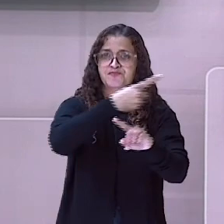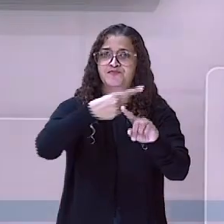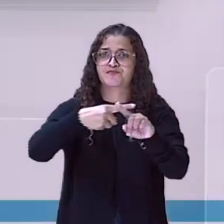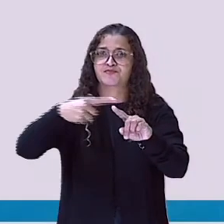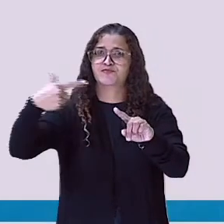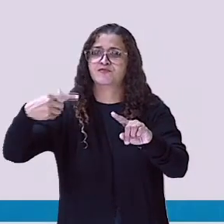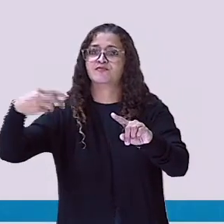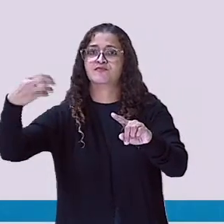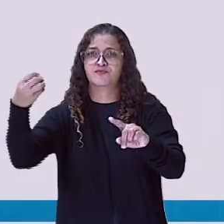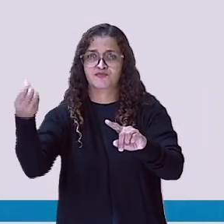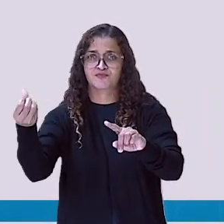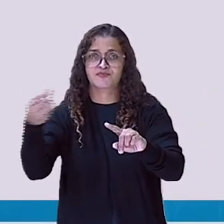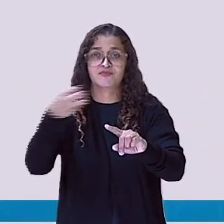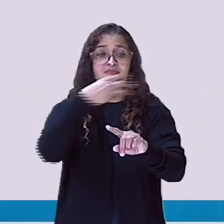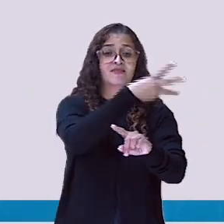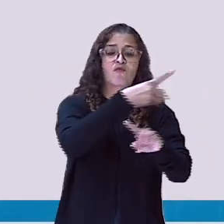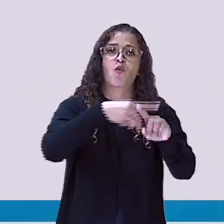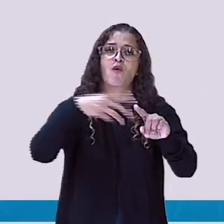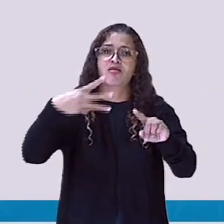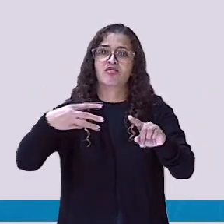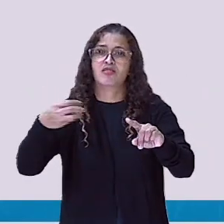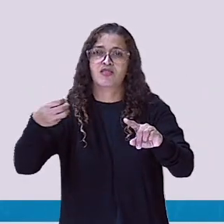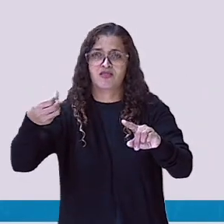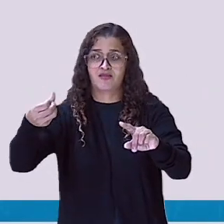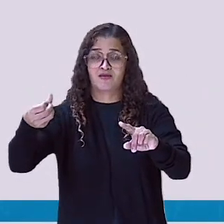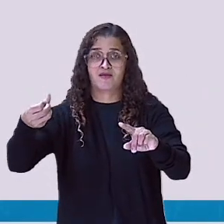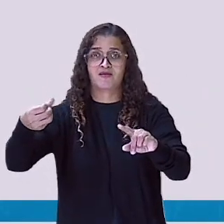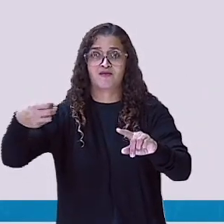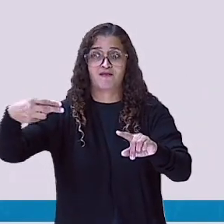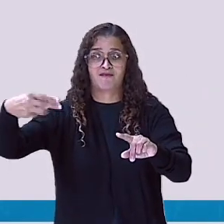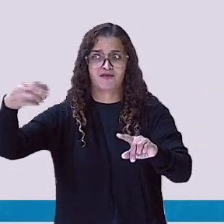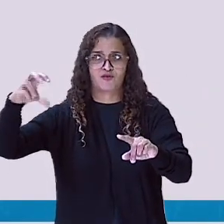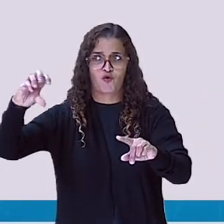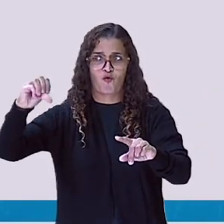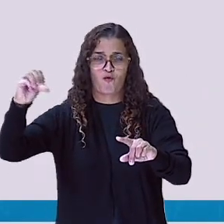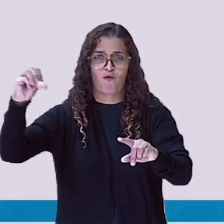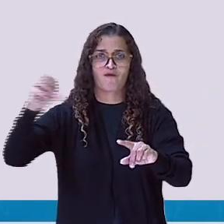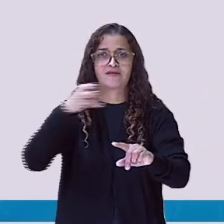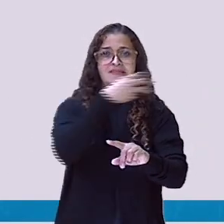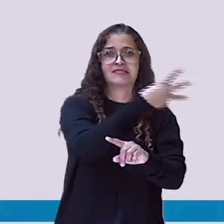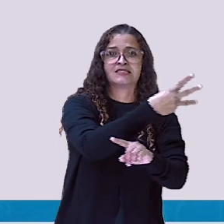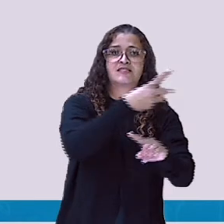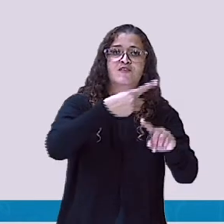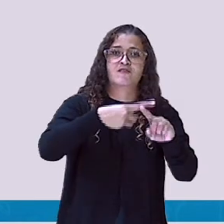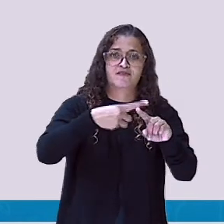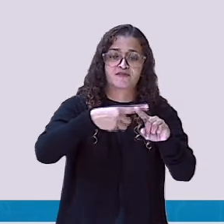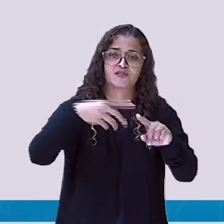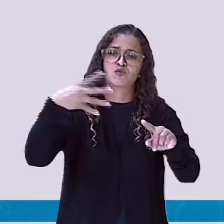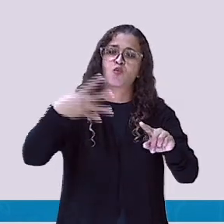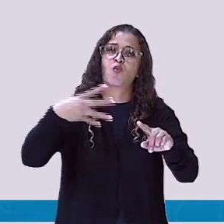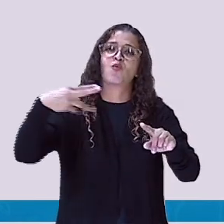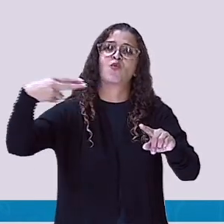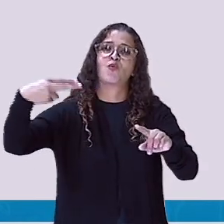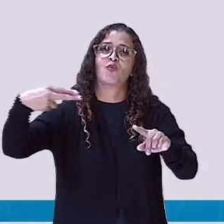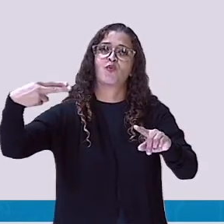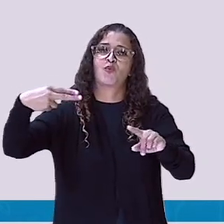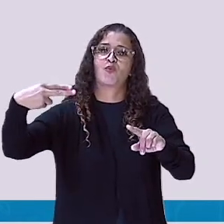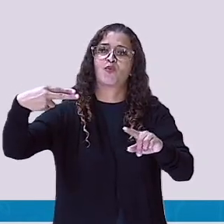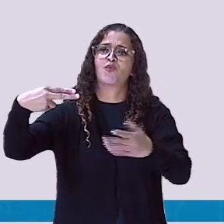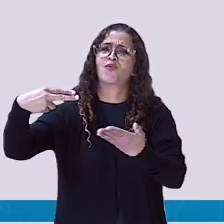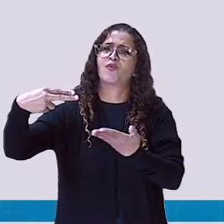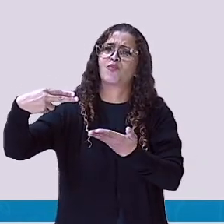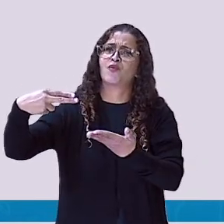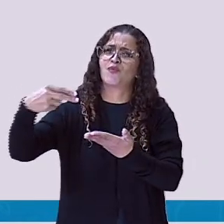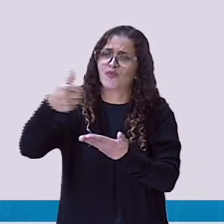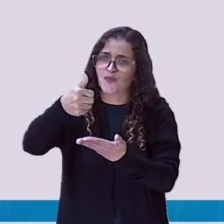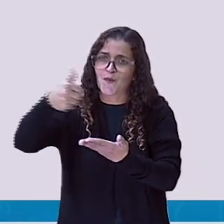2, 6. 3 vezes 3, 9. 3 vezes 4,